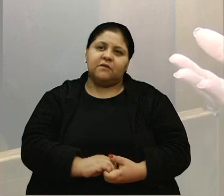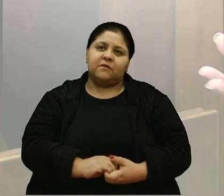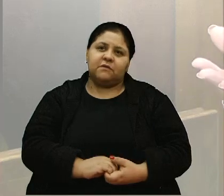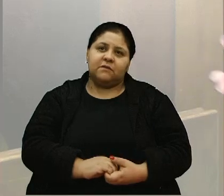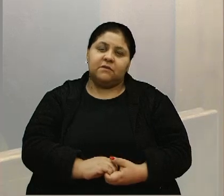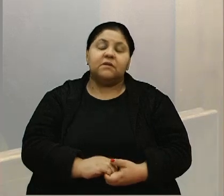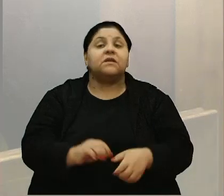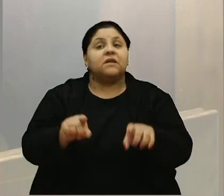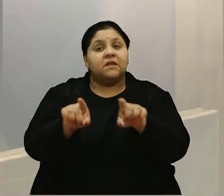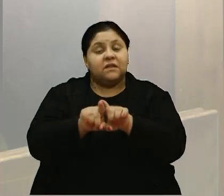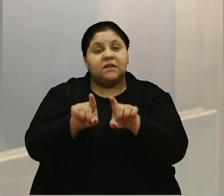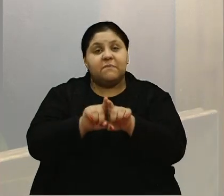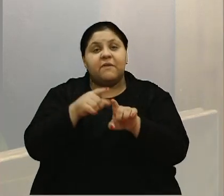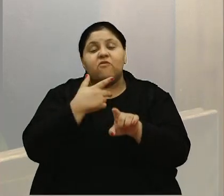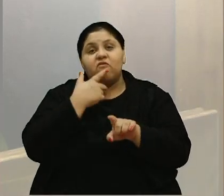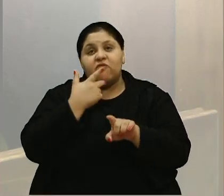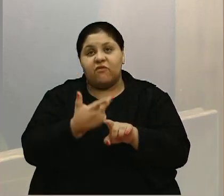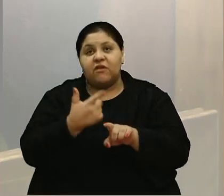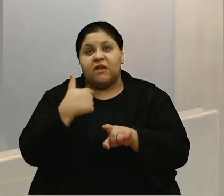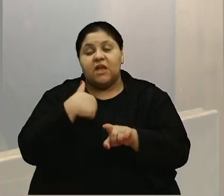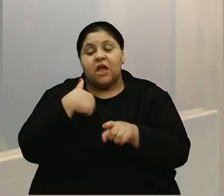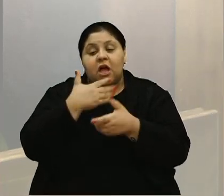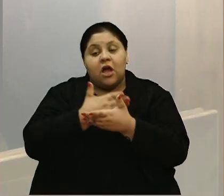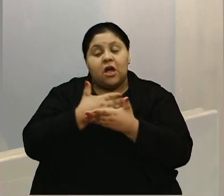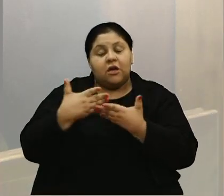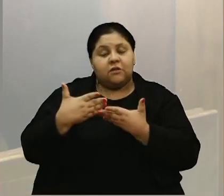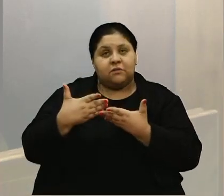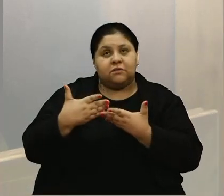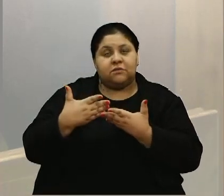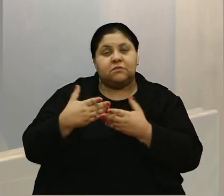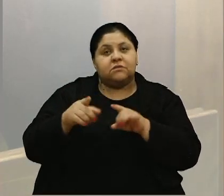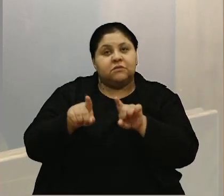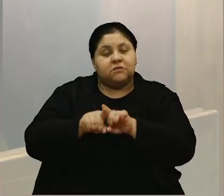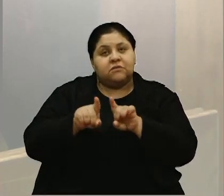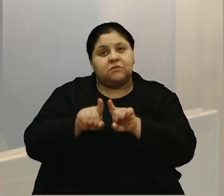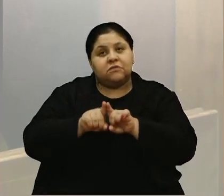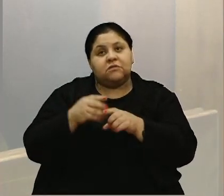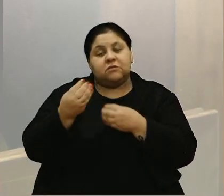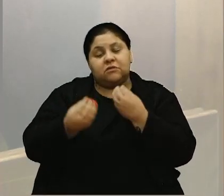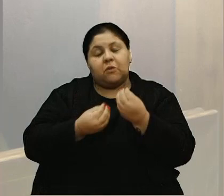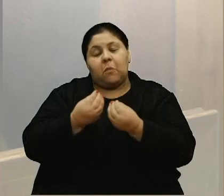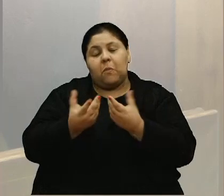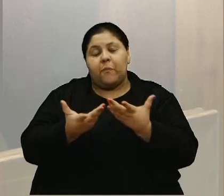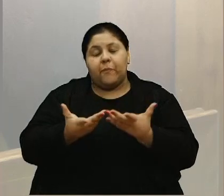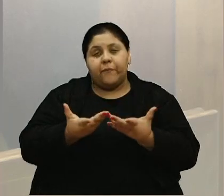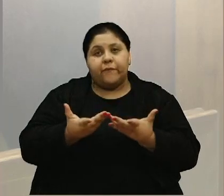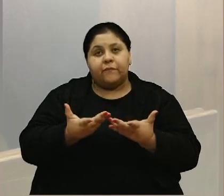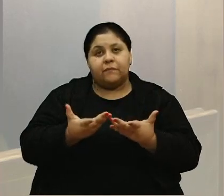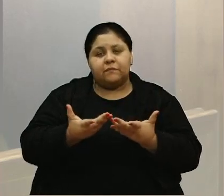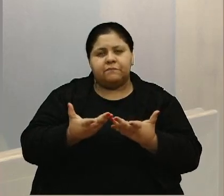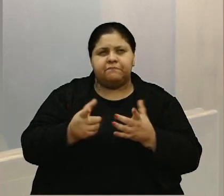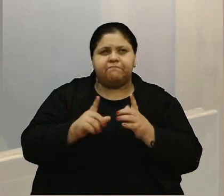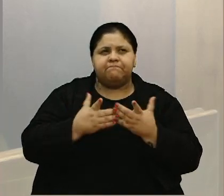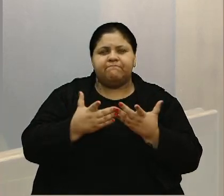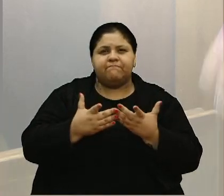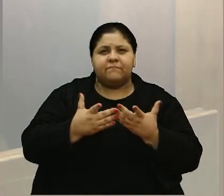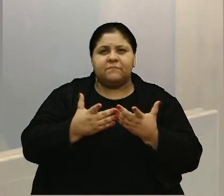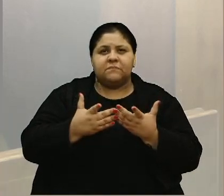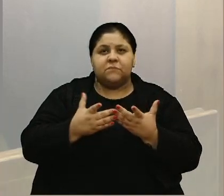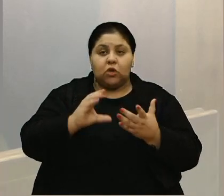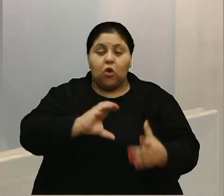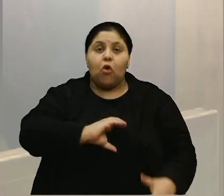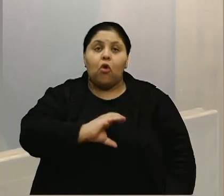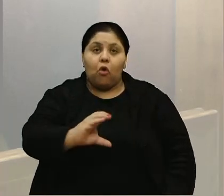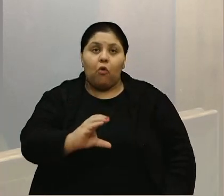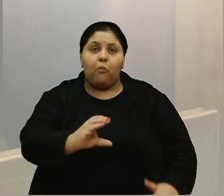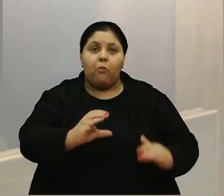outra coisa assim, que eu digo assim, eu iniciei também como que eu vou dizer, coordenadora